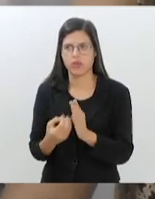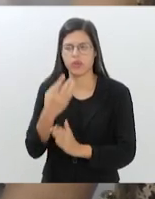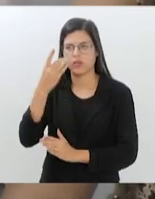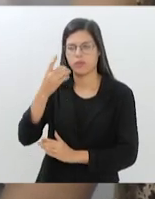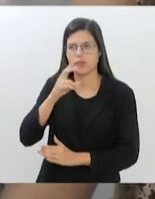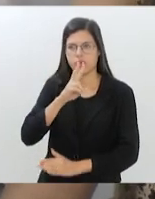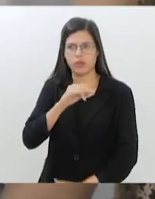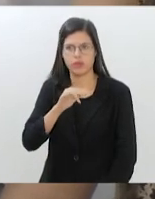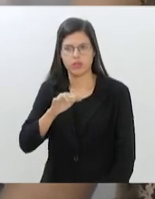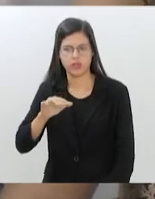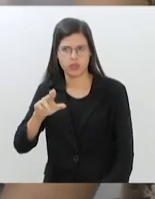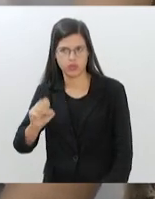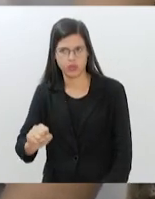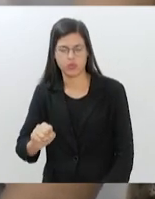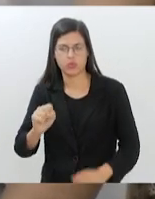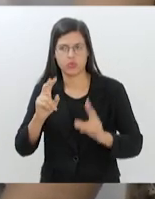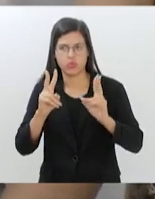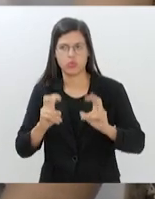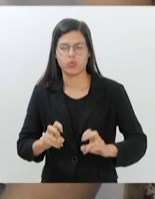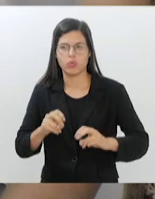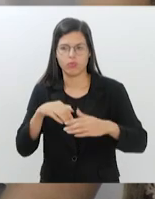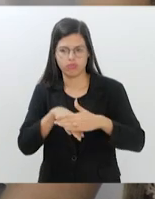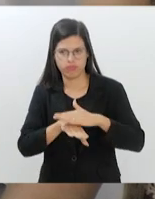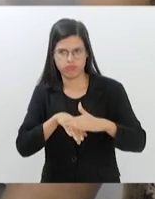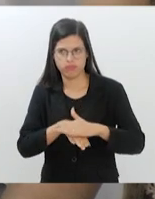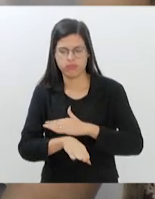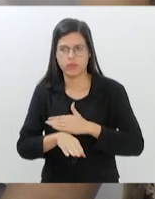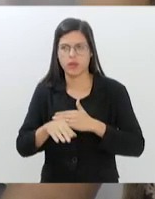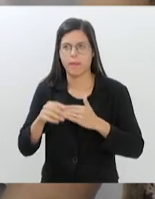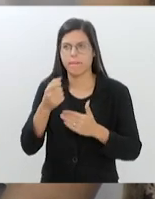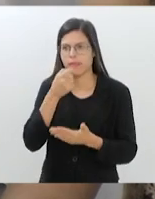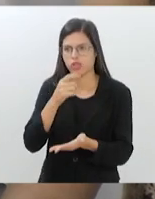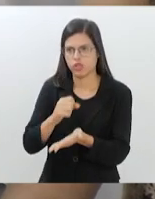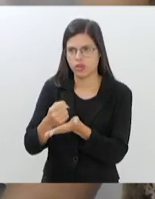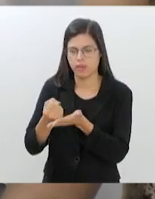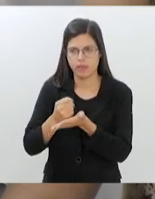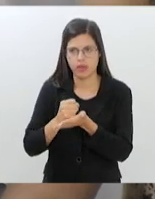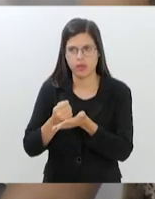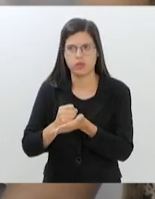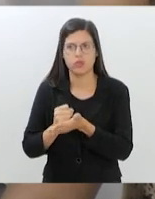cosolo que dispõe sobre o armazenamento e a conservação de medicamentos